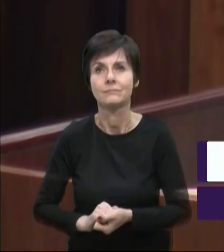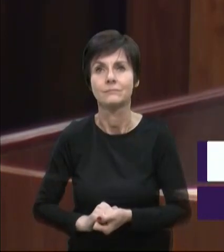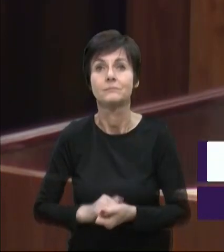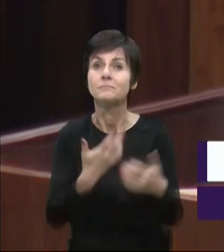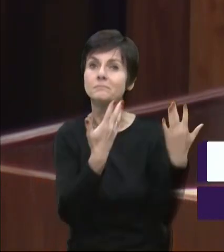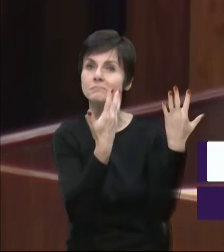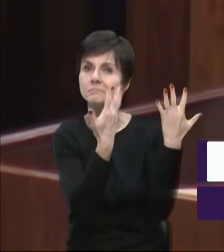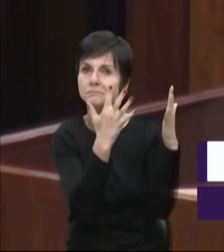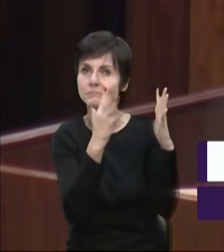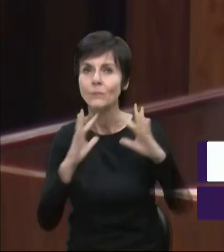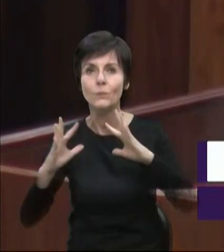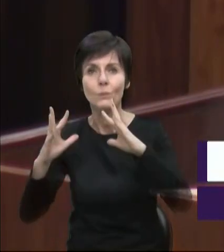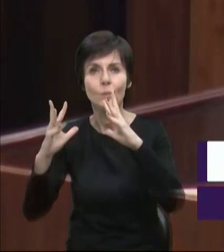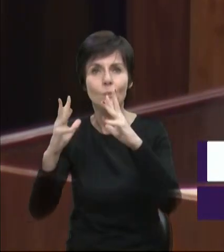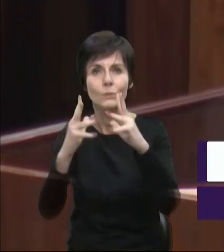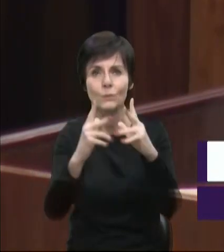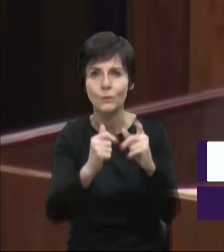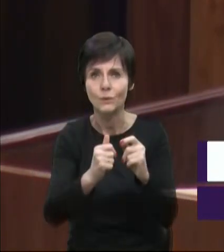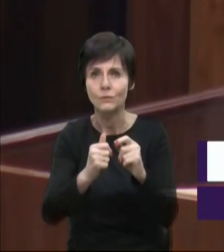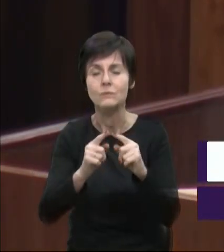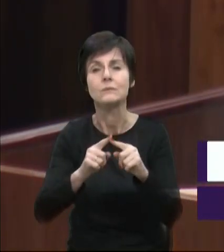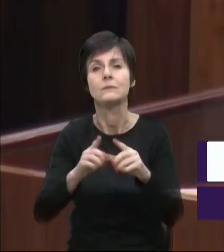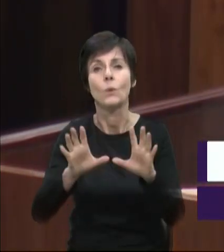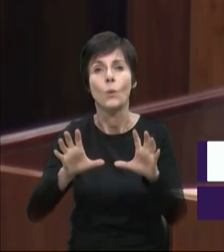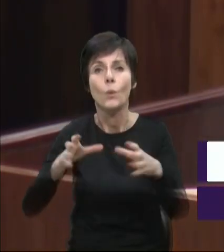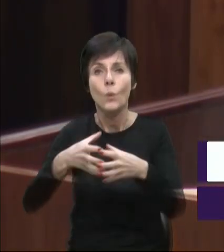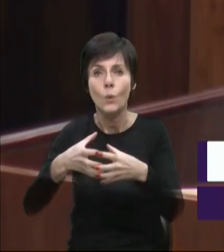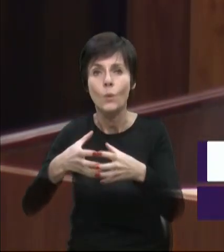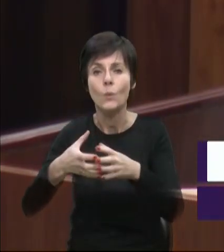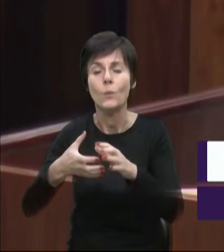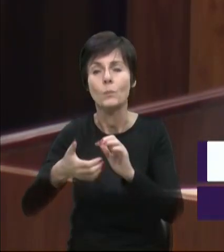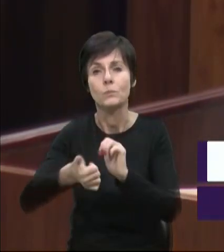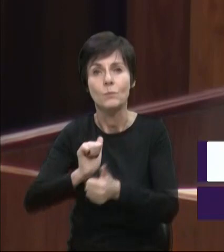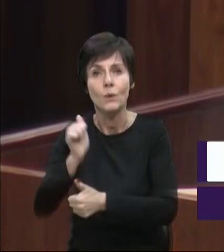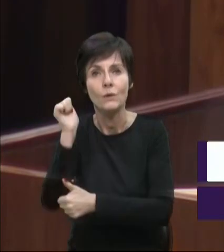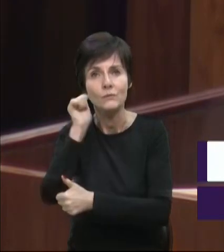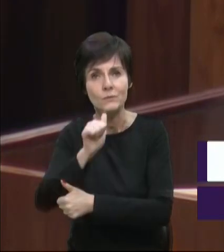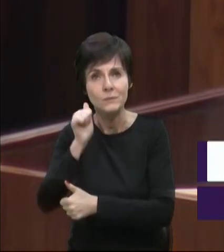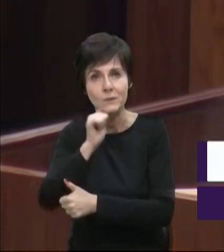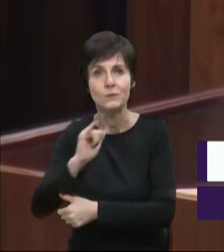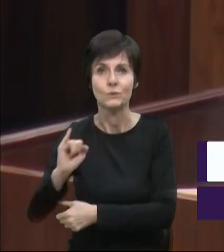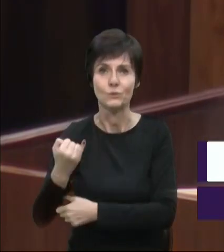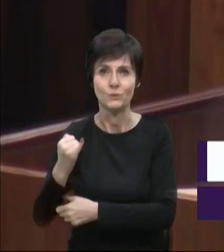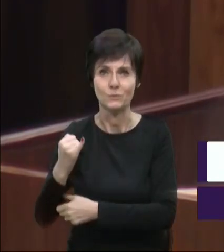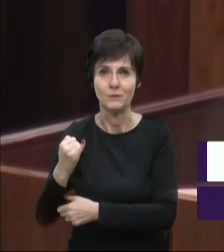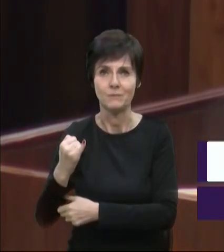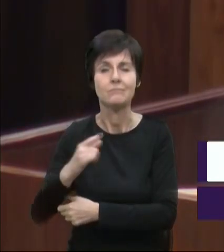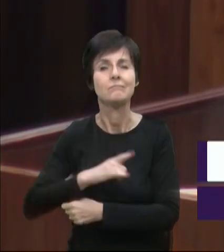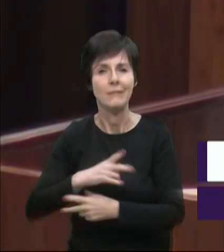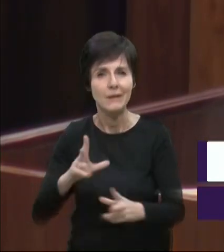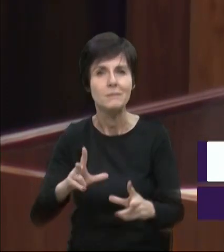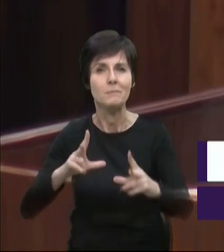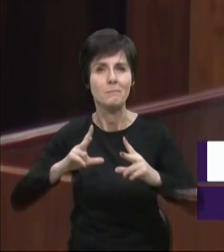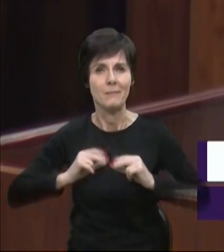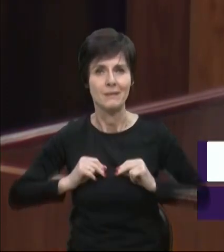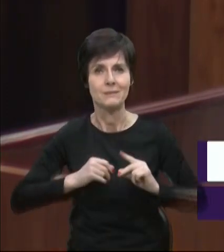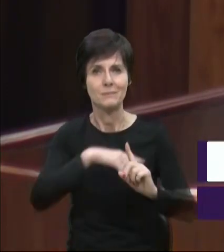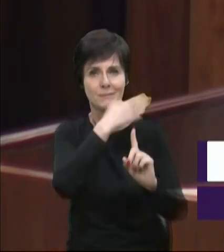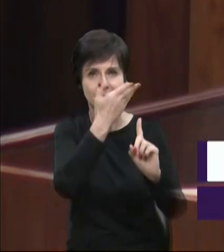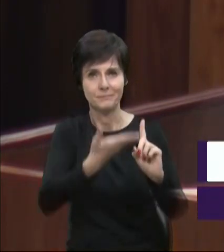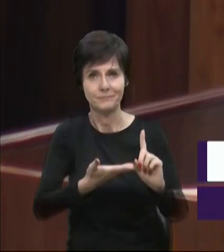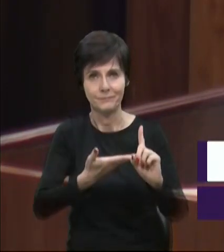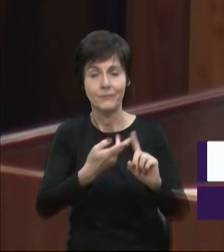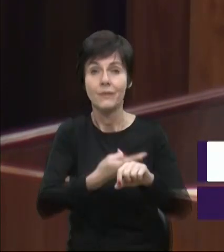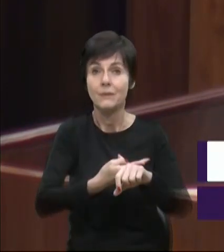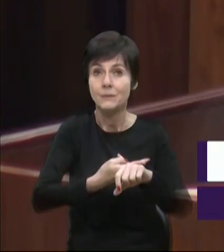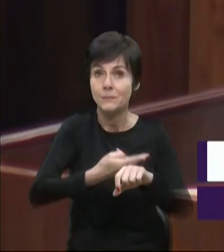Parabéns a todos envolvidos com o Departamento Feminino do Esporte Clube Juventude por essa merecida homenagem. Que este prêmio